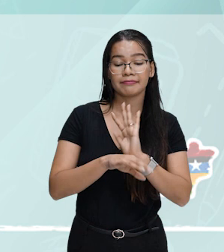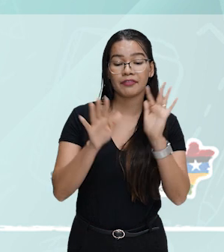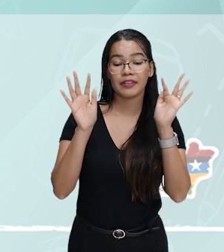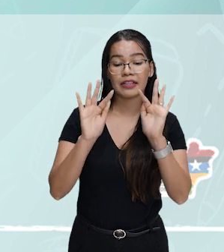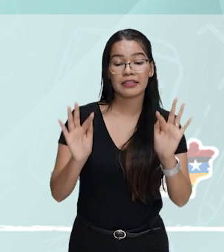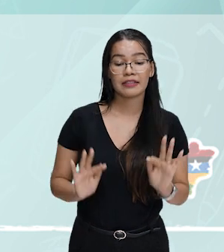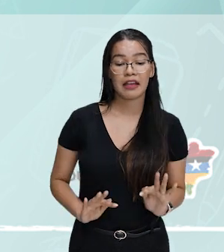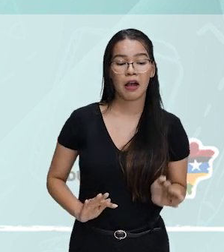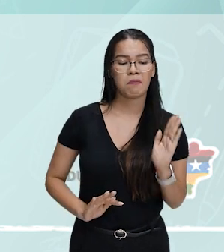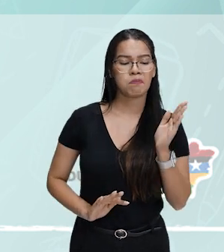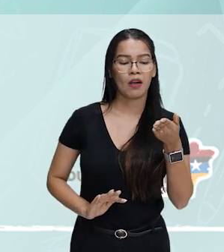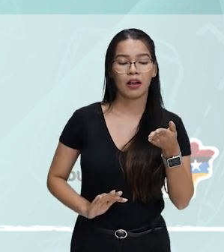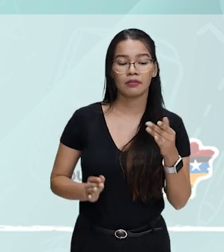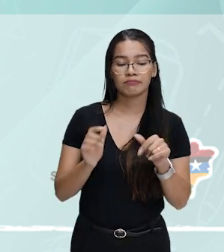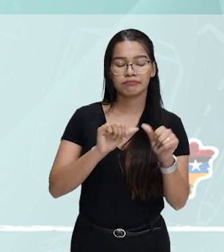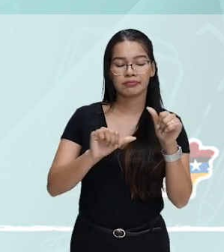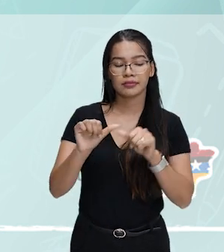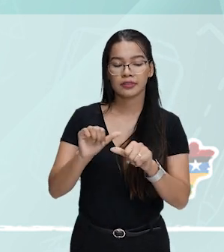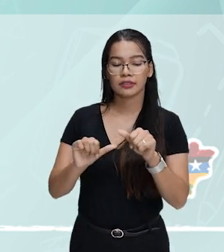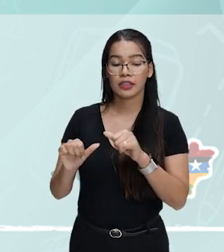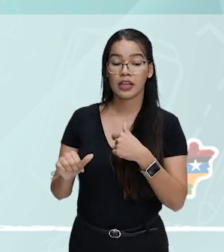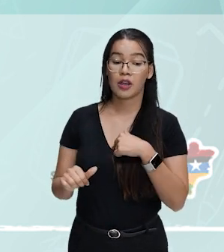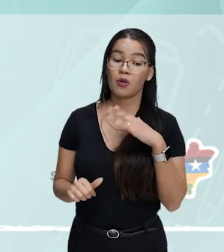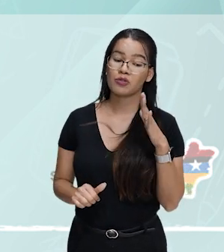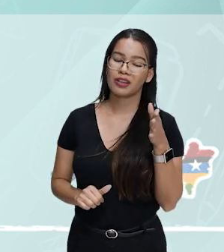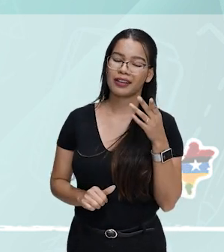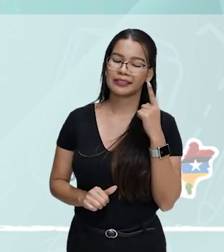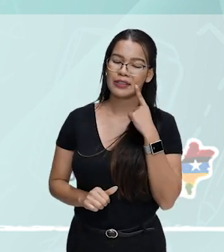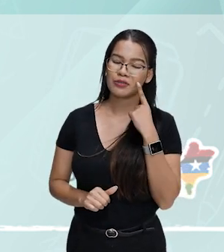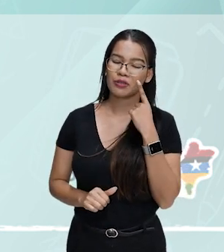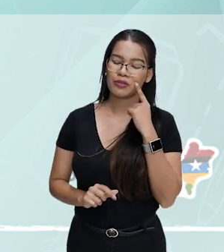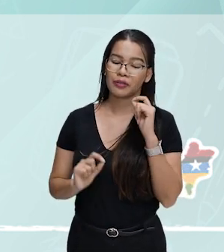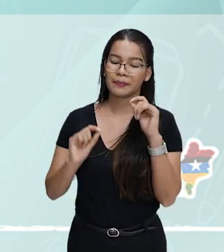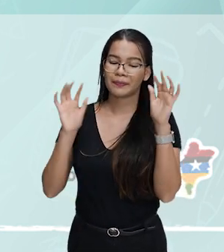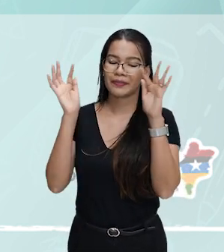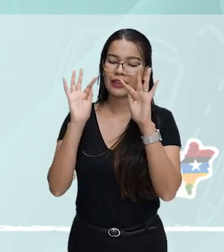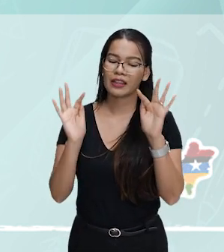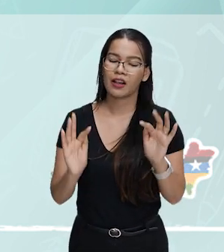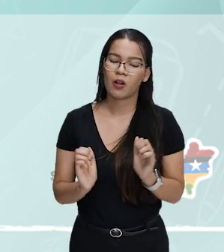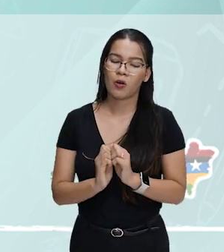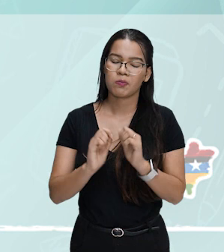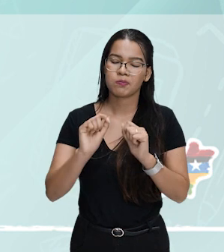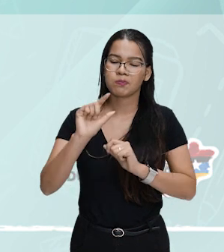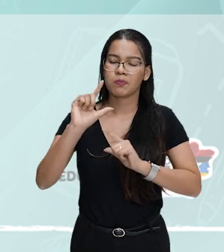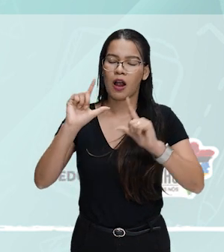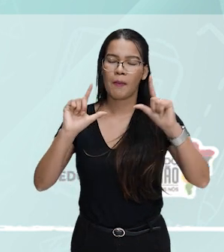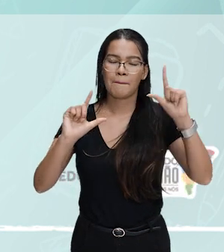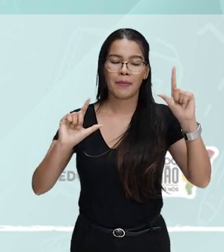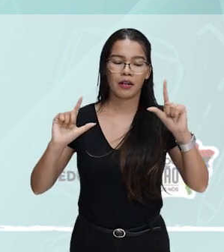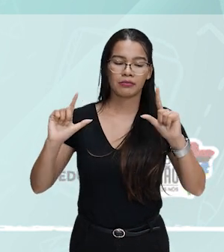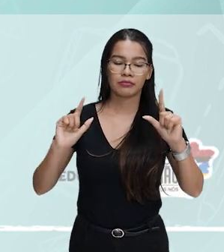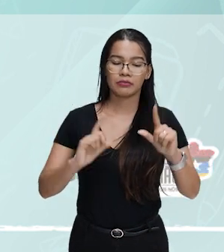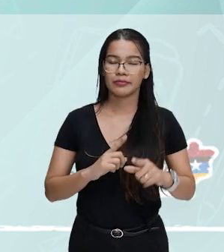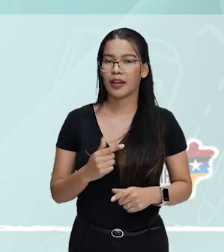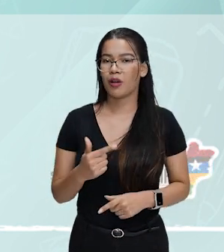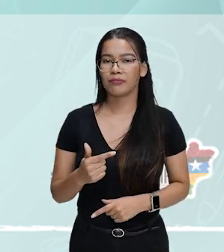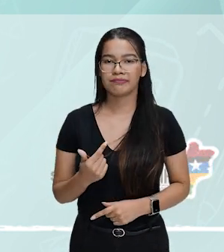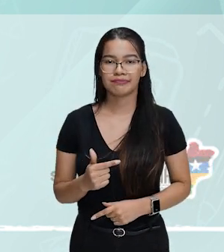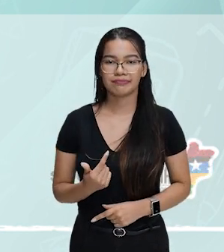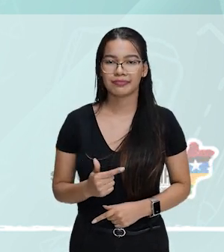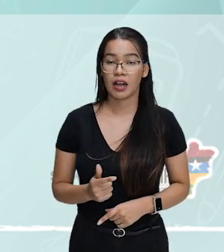de mudar. Eu já suspeitava que a felicidade com letras maiúsculas não